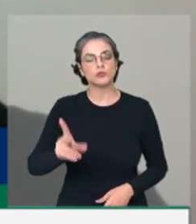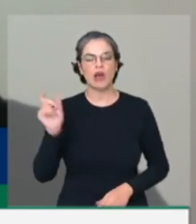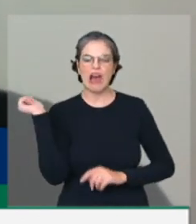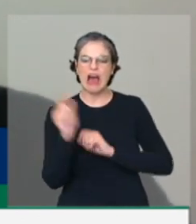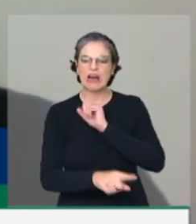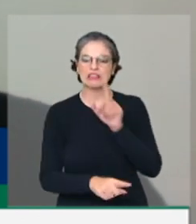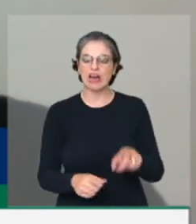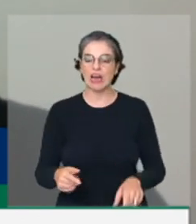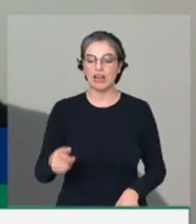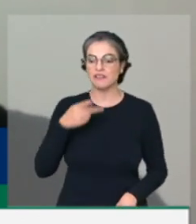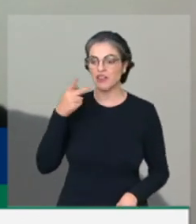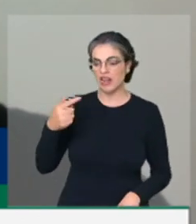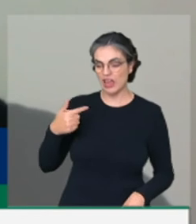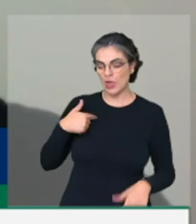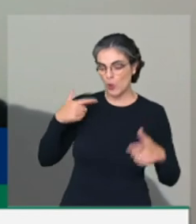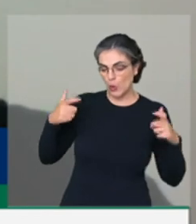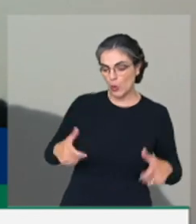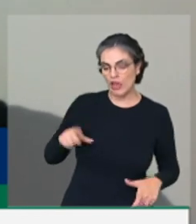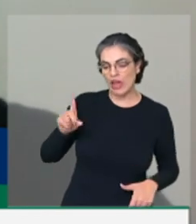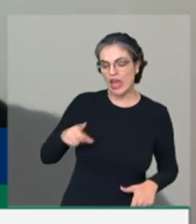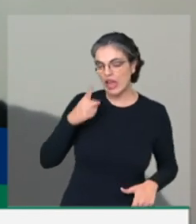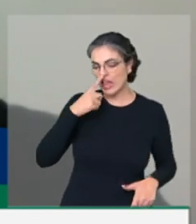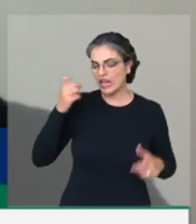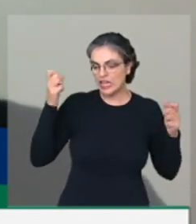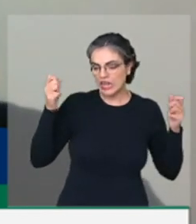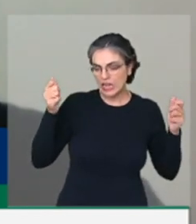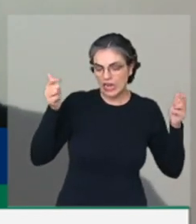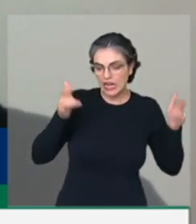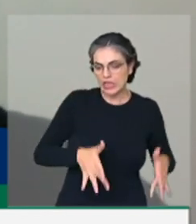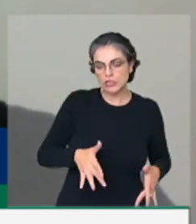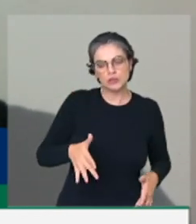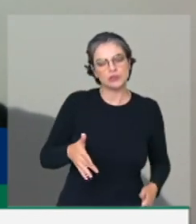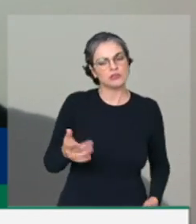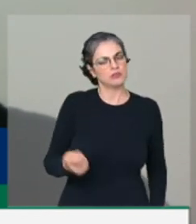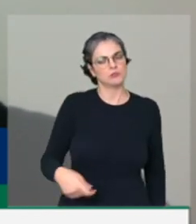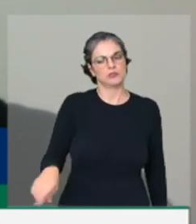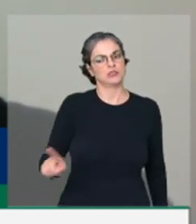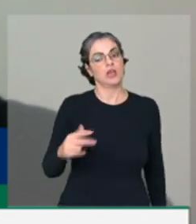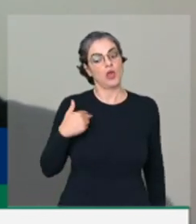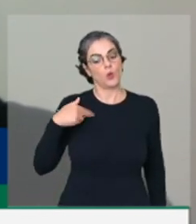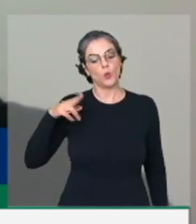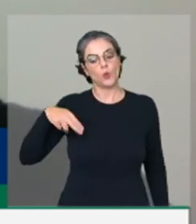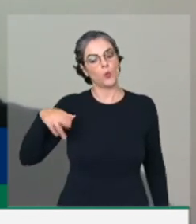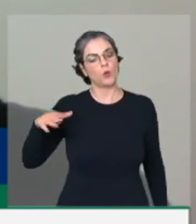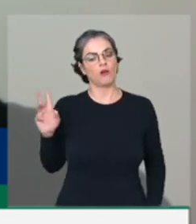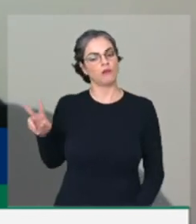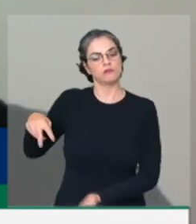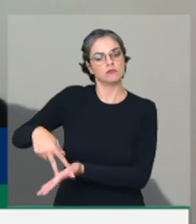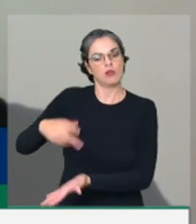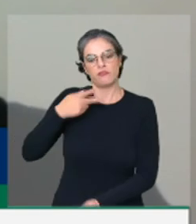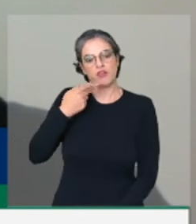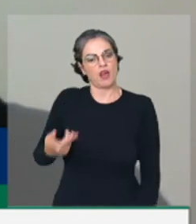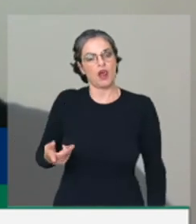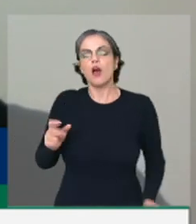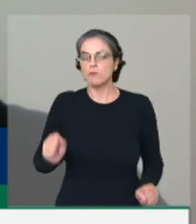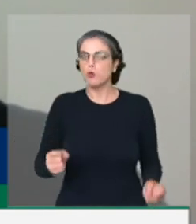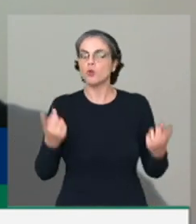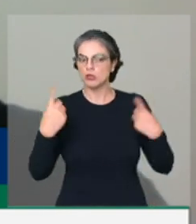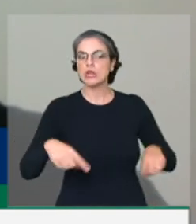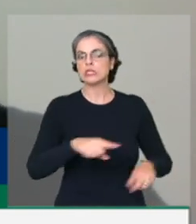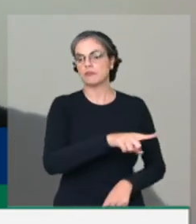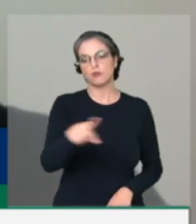que o meu lugar é dentro de uma lixeira, desnecessariamente, pois isso eu nunca fiz dentro da tribuna e desafio qualquer um que pegue uma fala minha